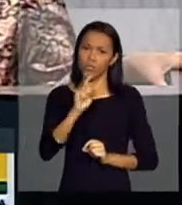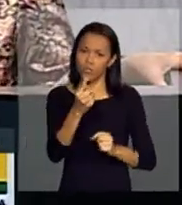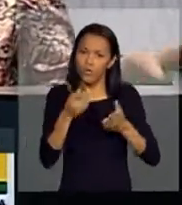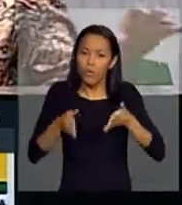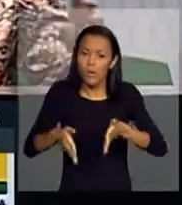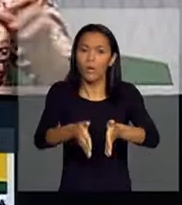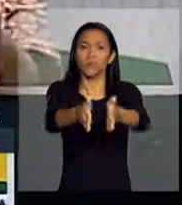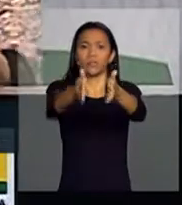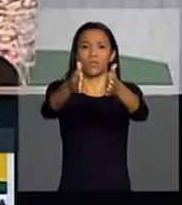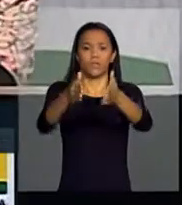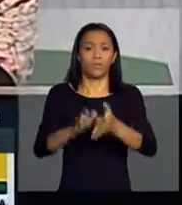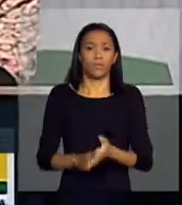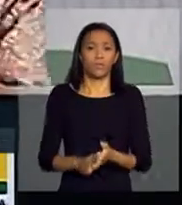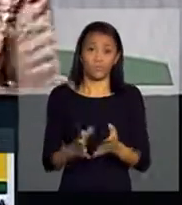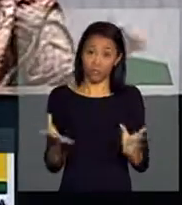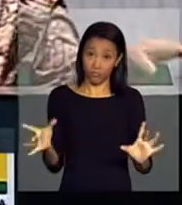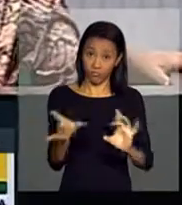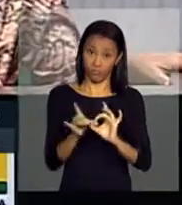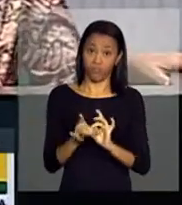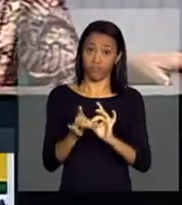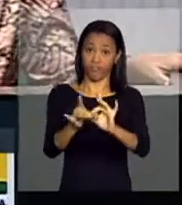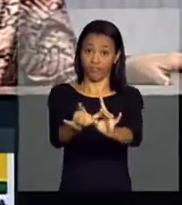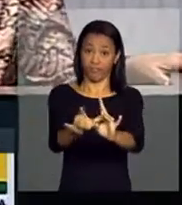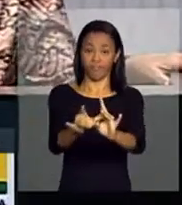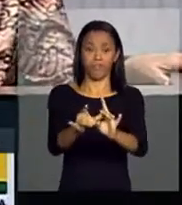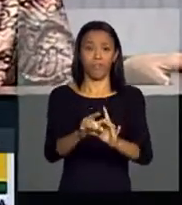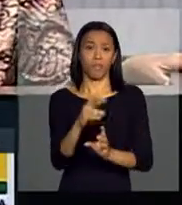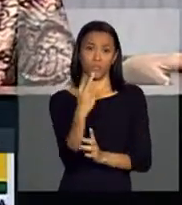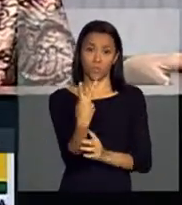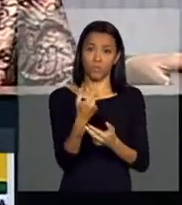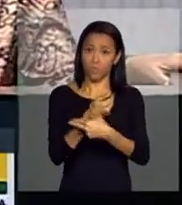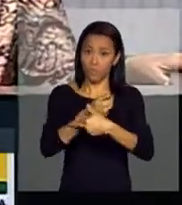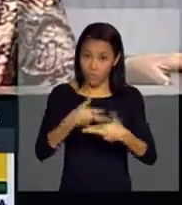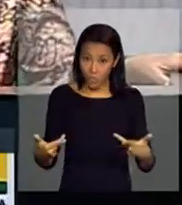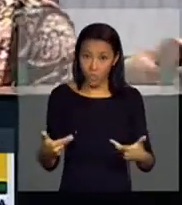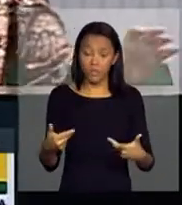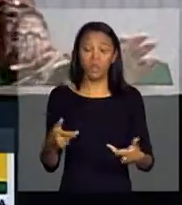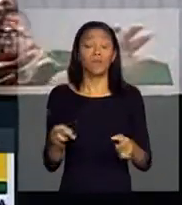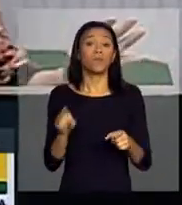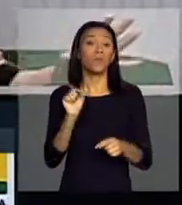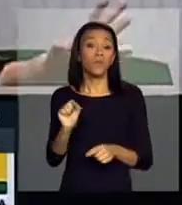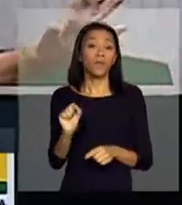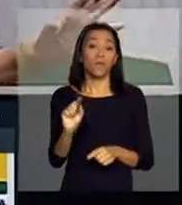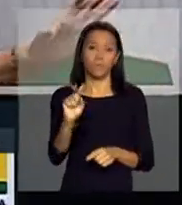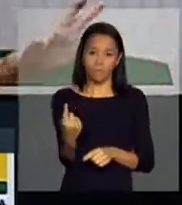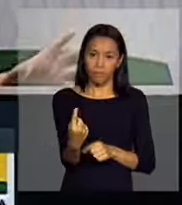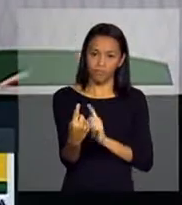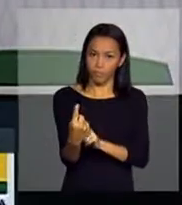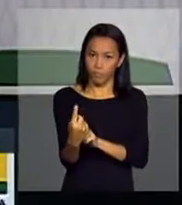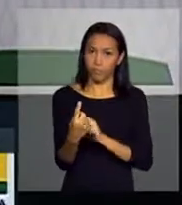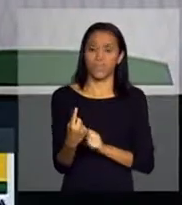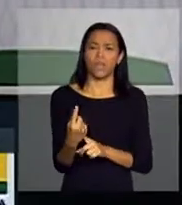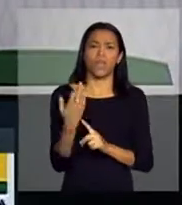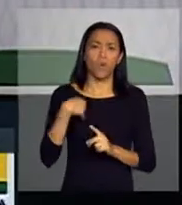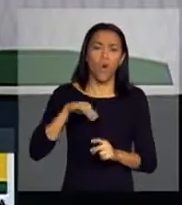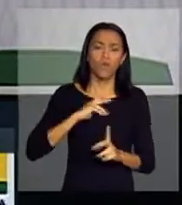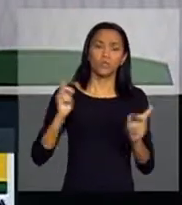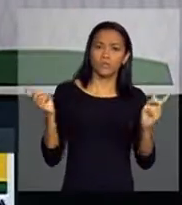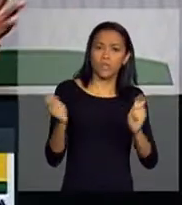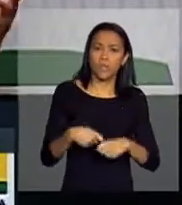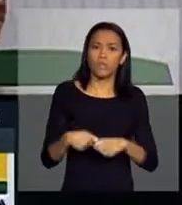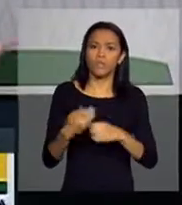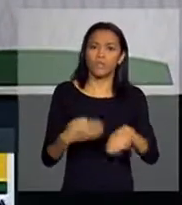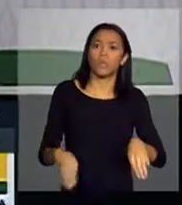um caminho comum para as duas coisas tanto para elevar as condições